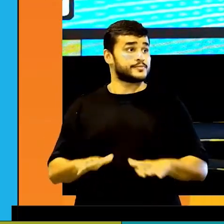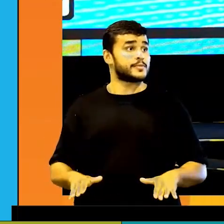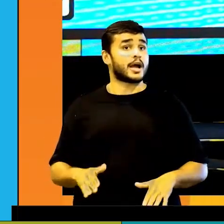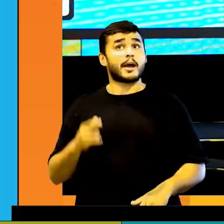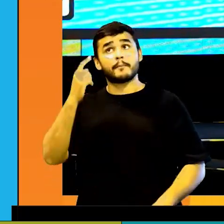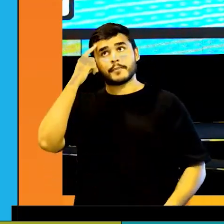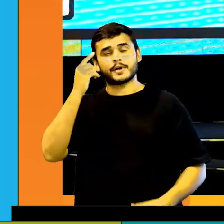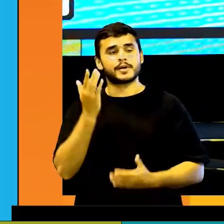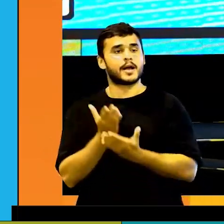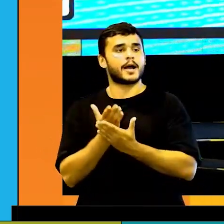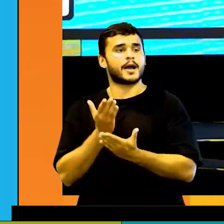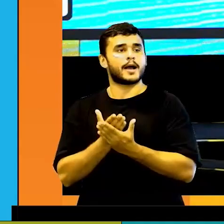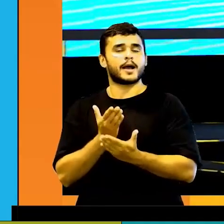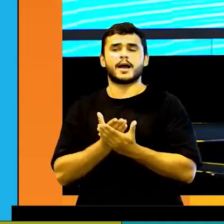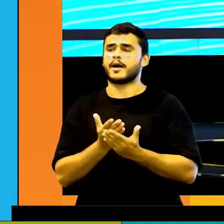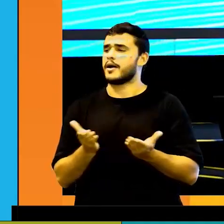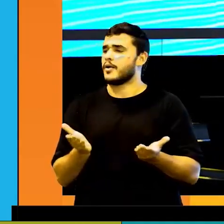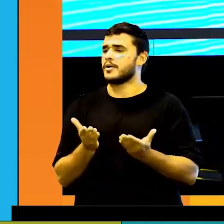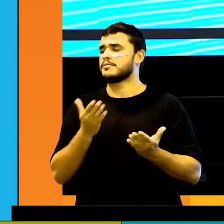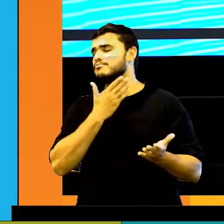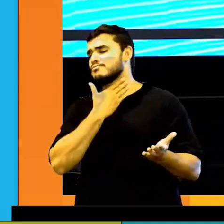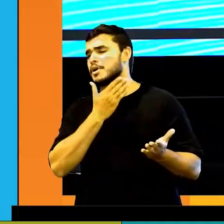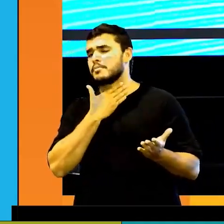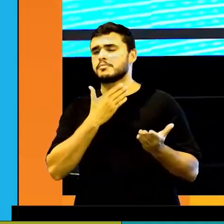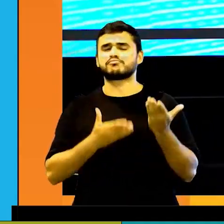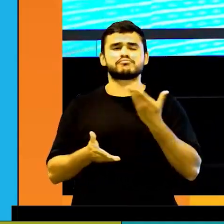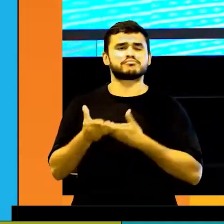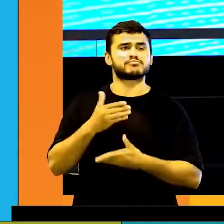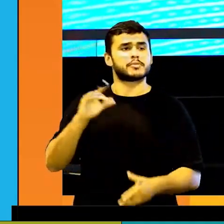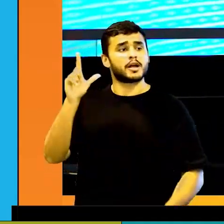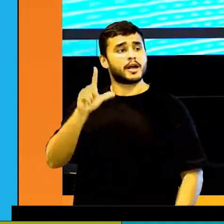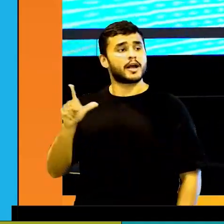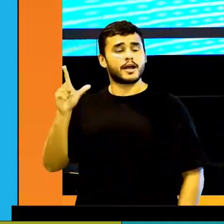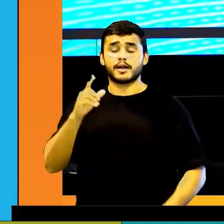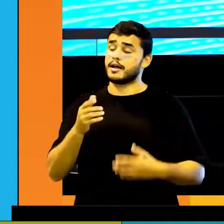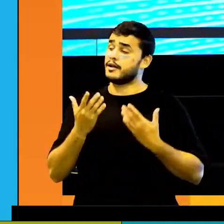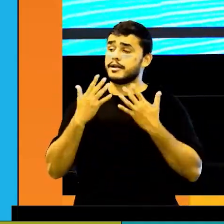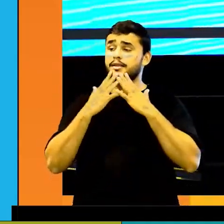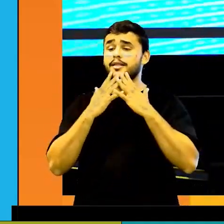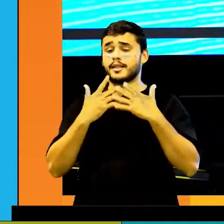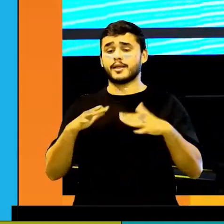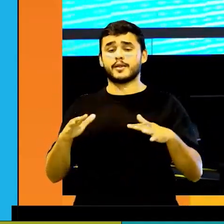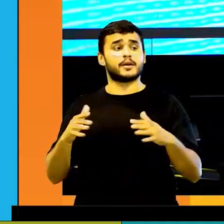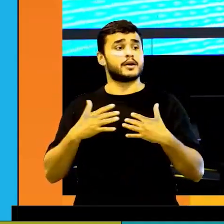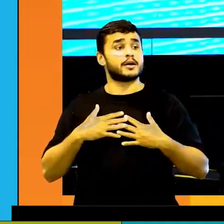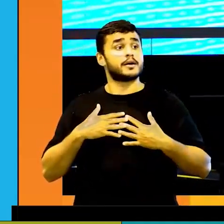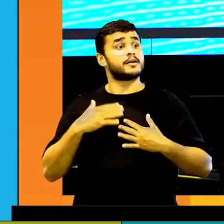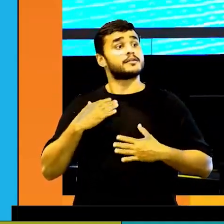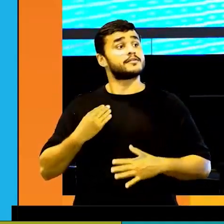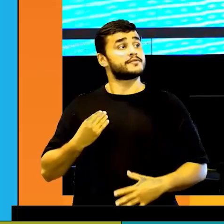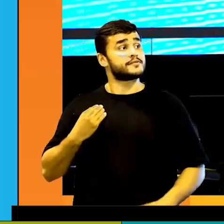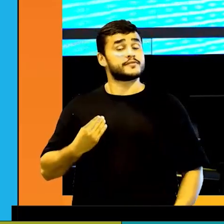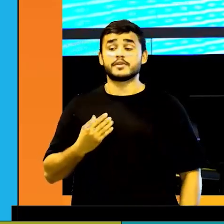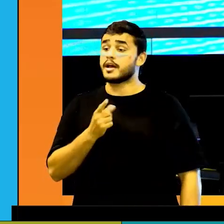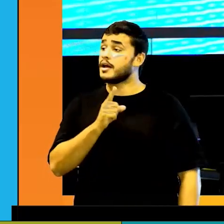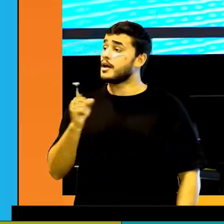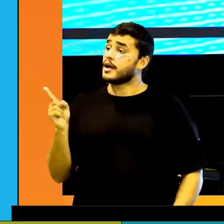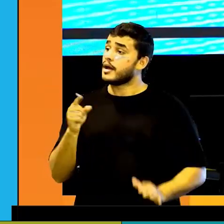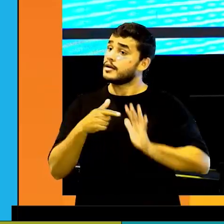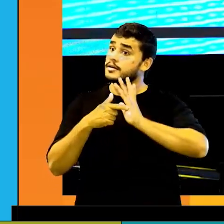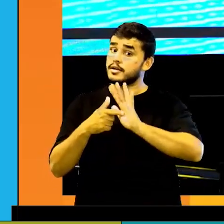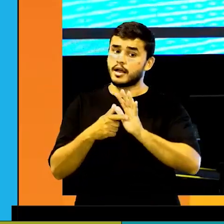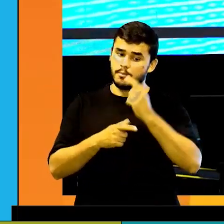sei começar uma aula, um encontro, um bate-papo literário, senão com essa espontaneidade, e falando sobre vida, relacionando